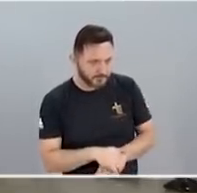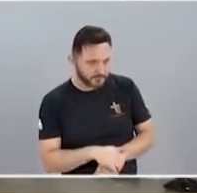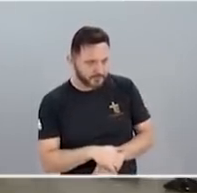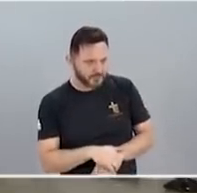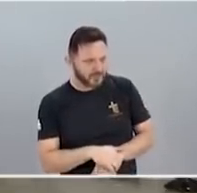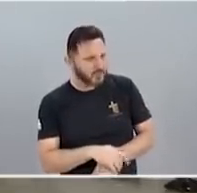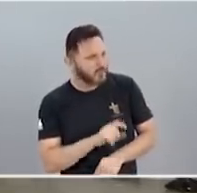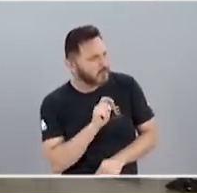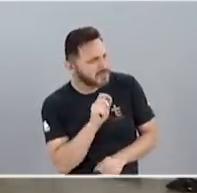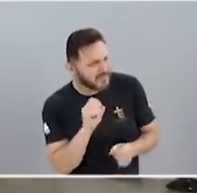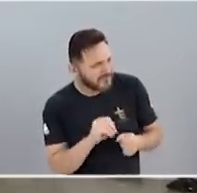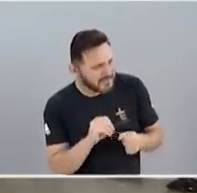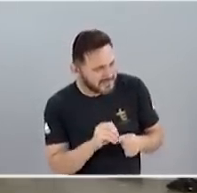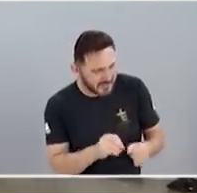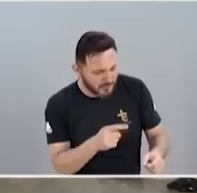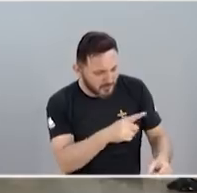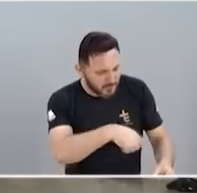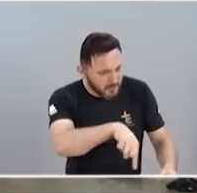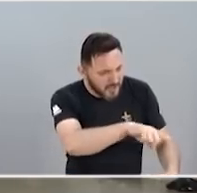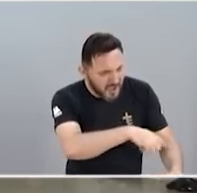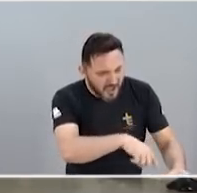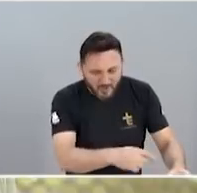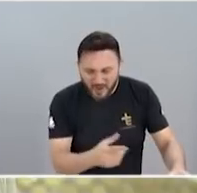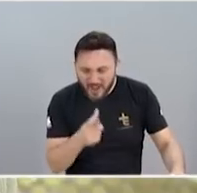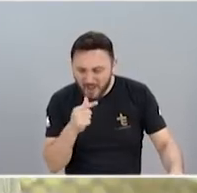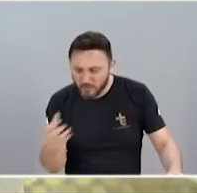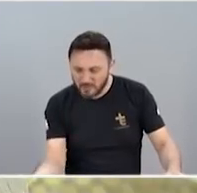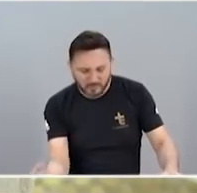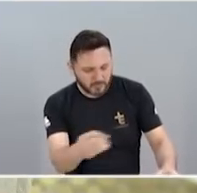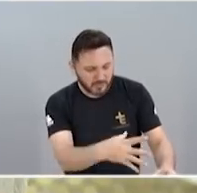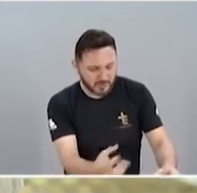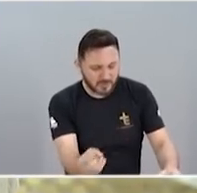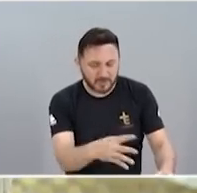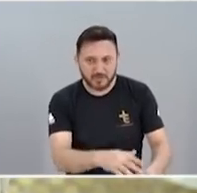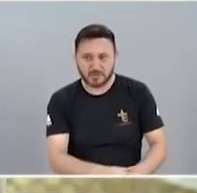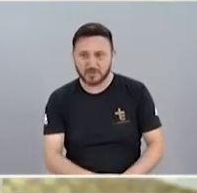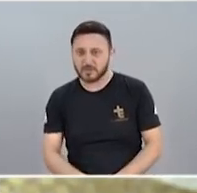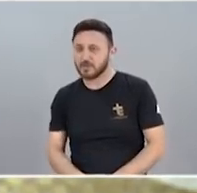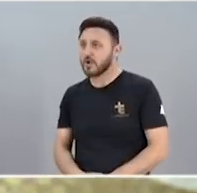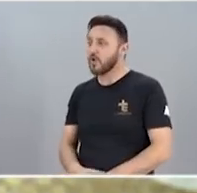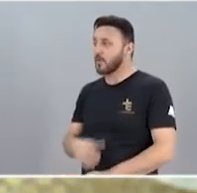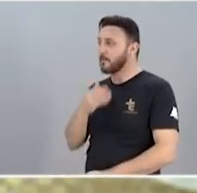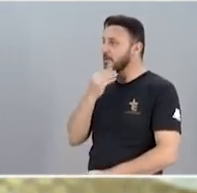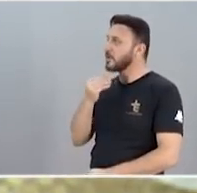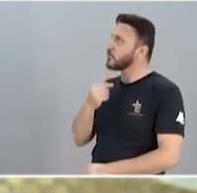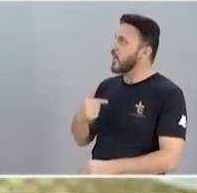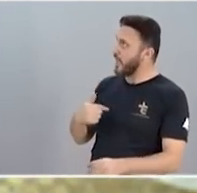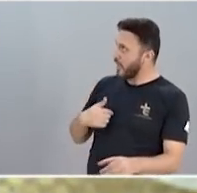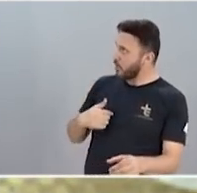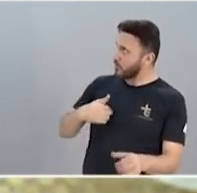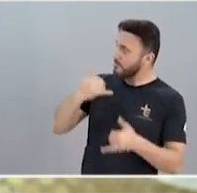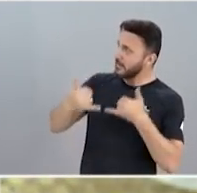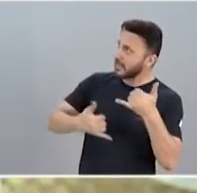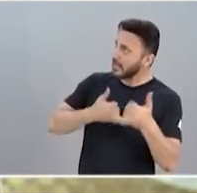o que, que você está fazendo? Ah, eu vou colocar o mar nesse buraco.